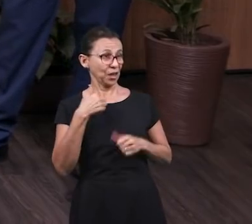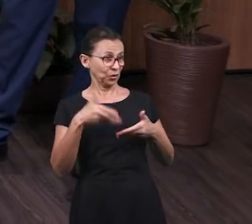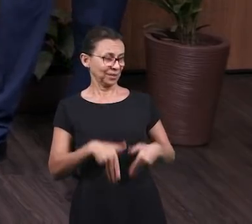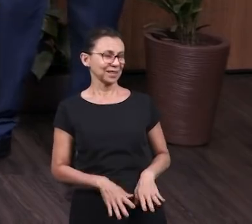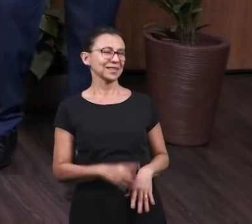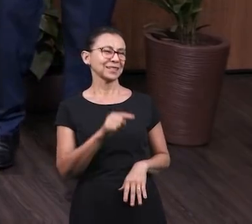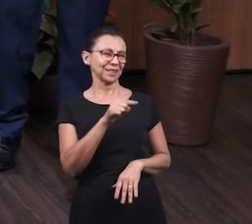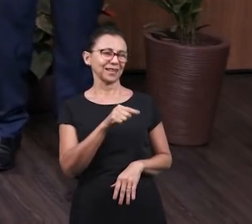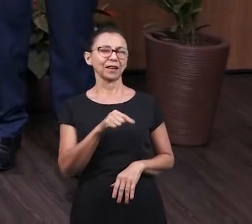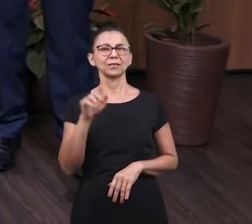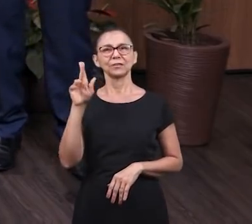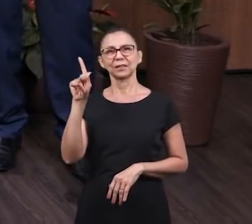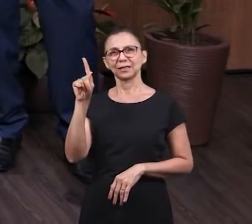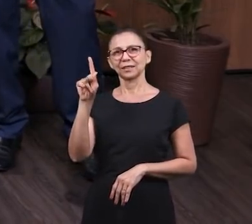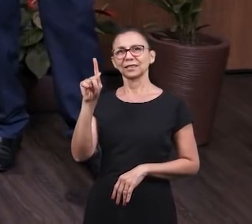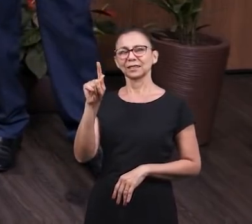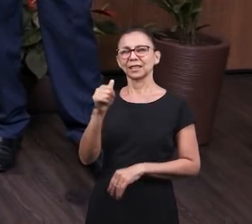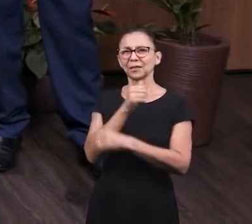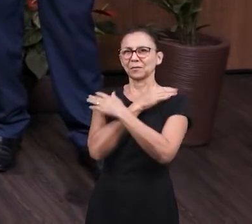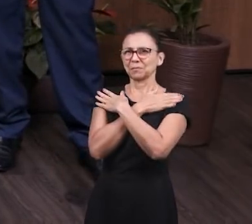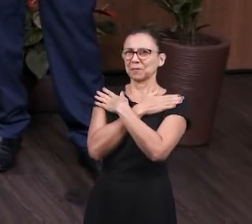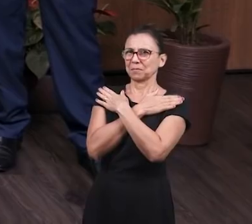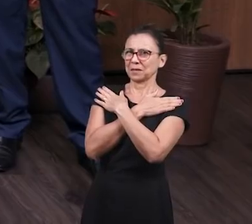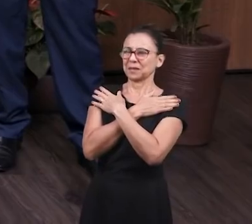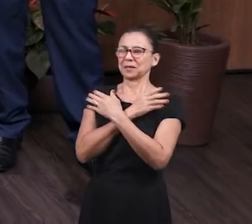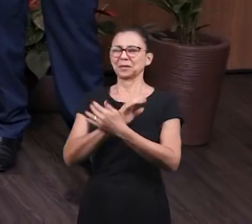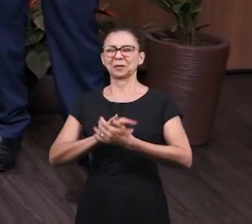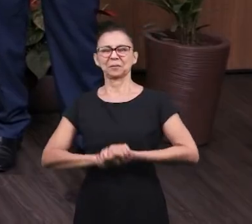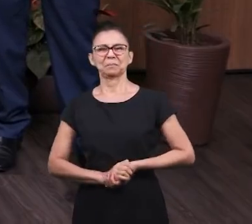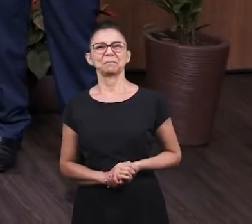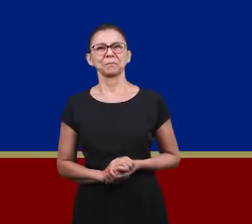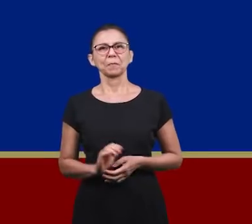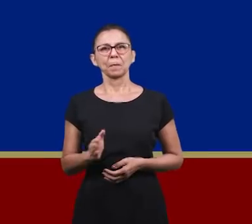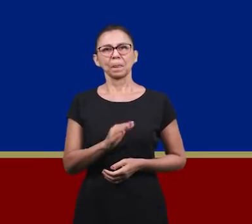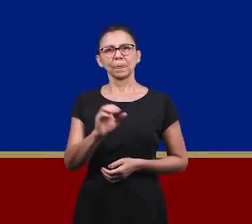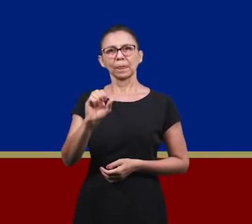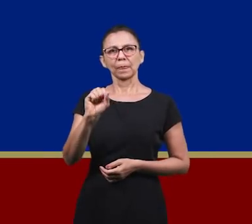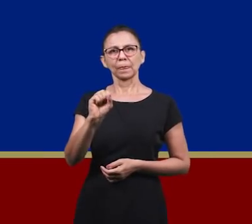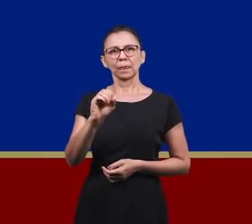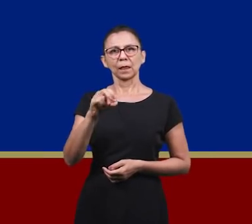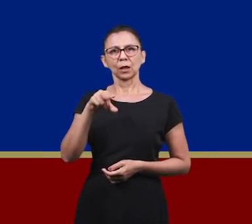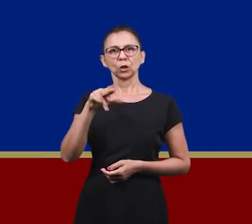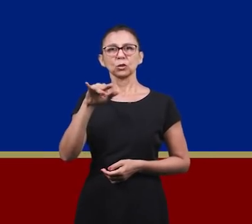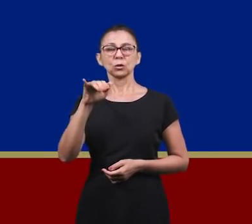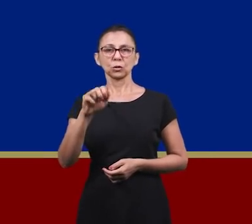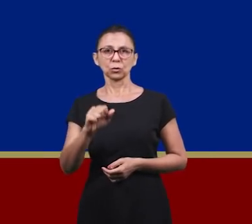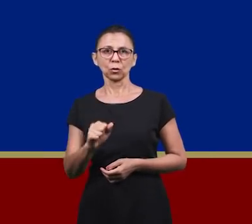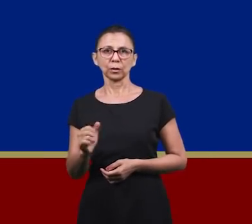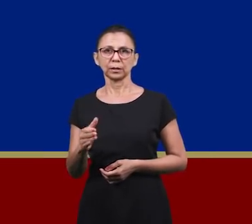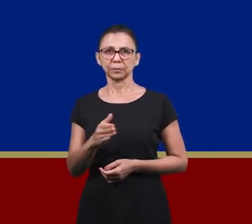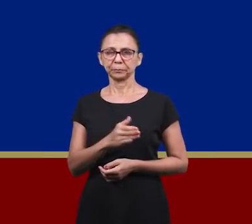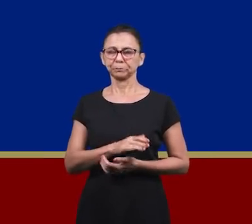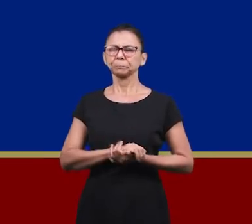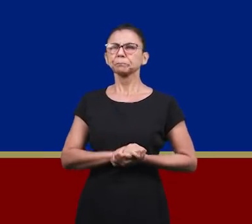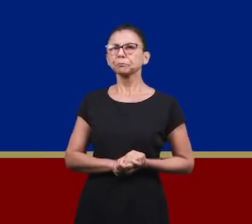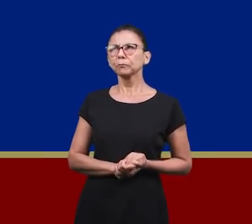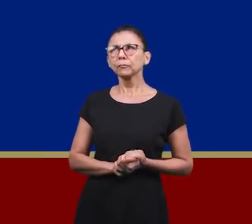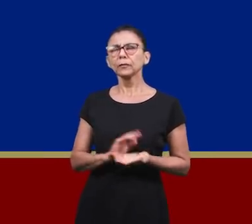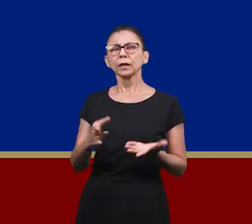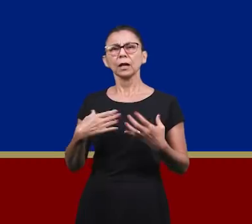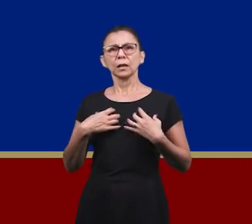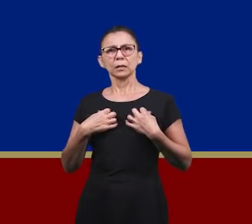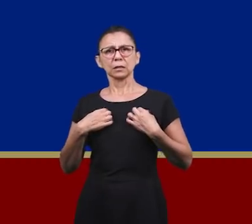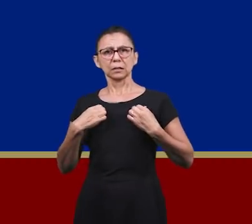Então, um abraço aos irmãos de Valadares. E a Sônia disse: com relação às vestes